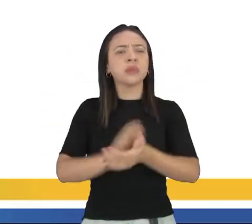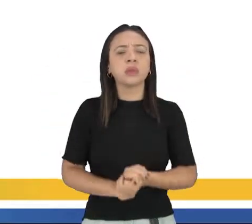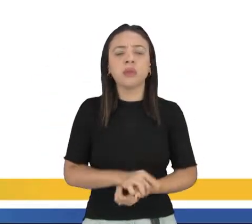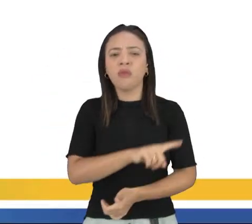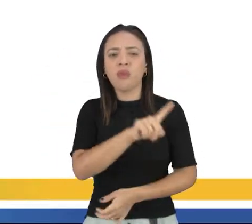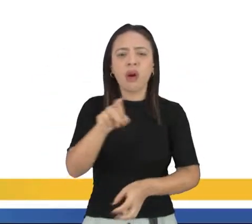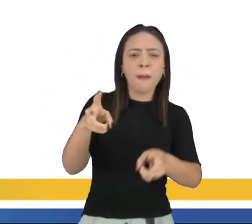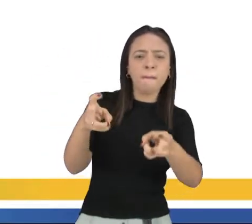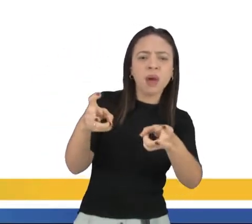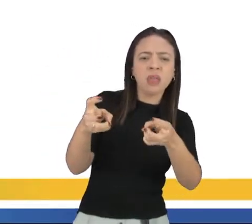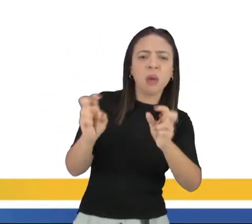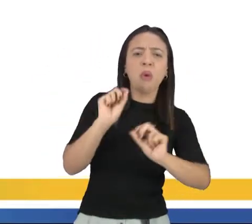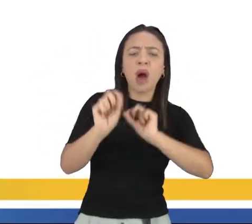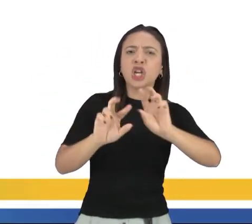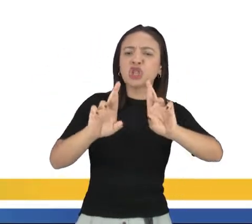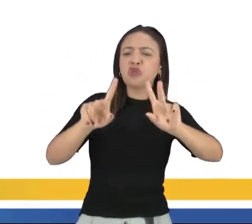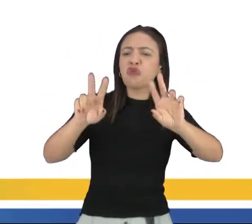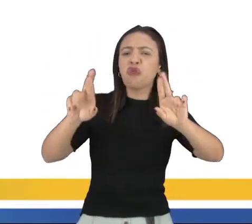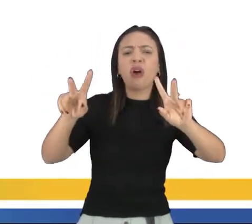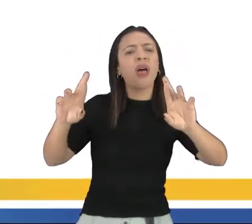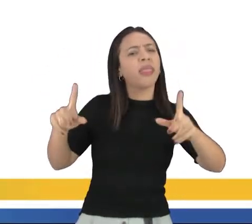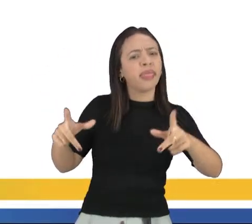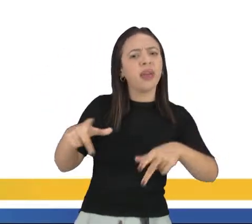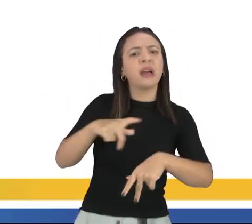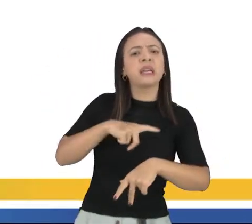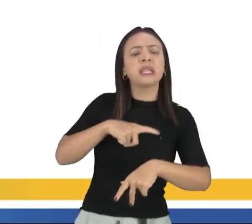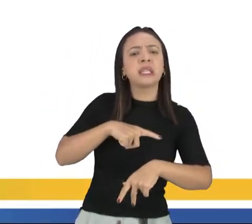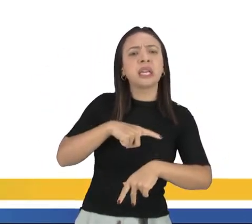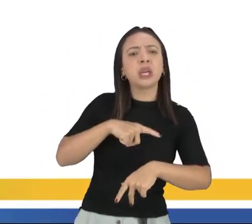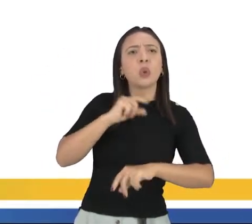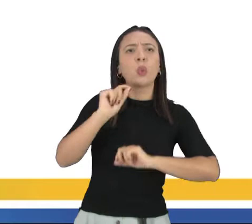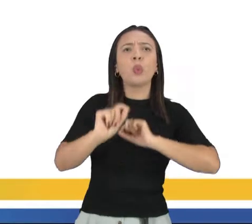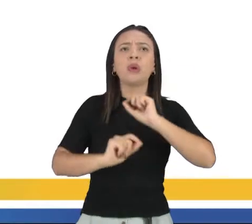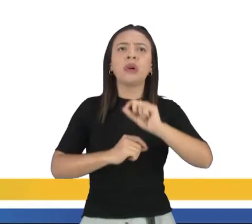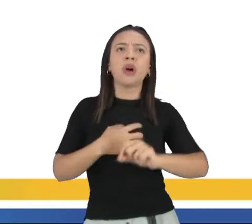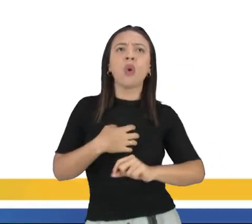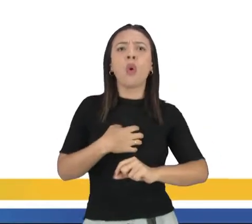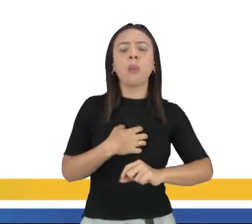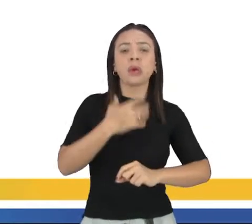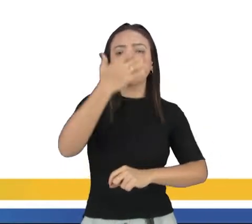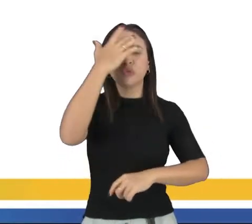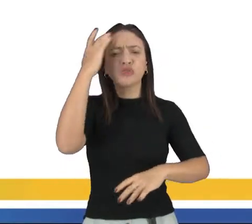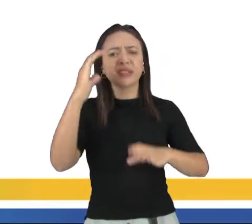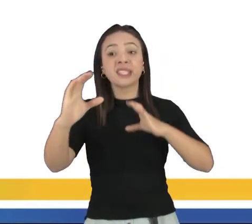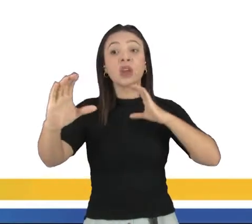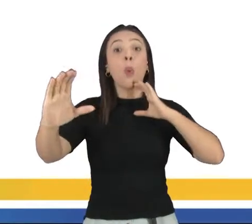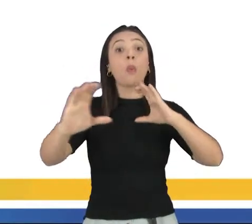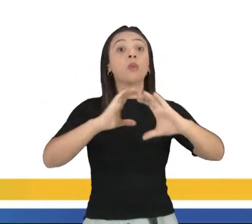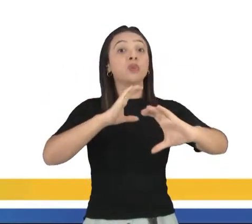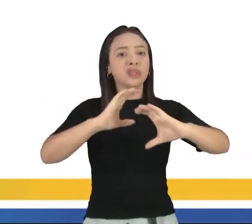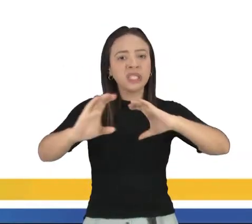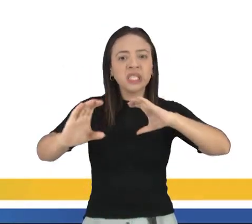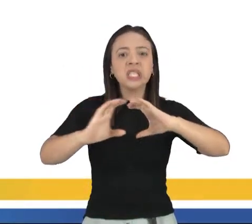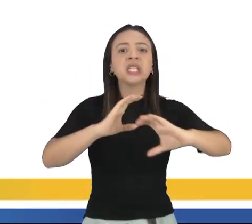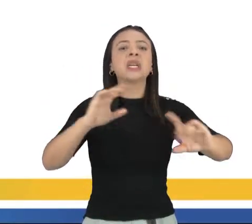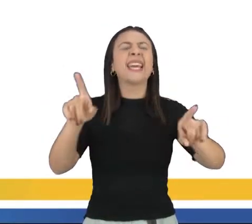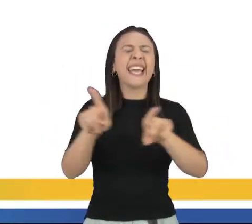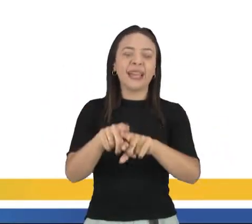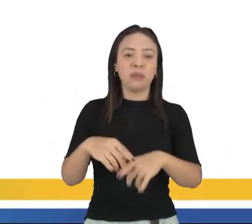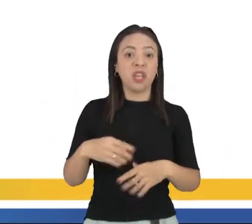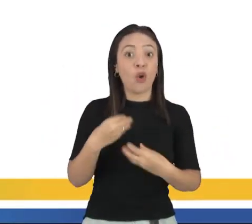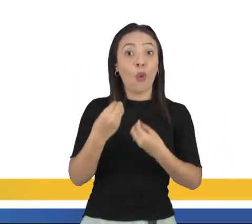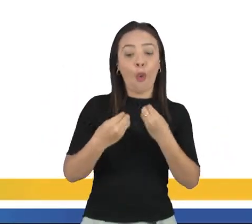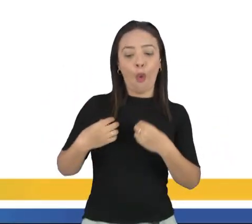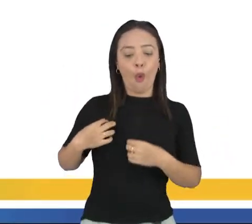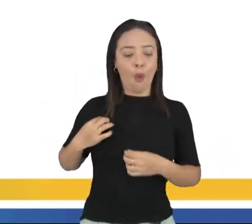diferença vocês a em casa vocês pés é bem na maneira de se comunicar de